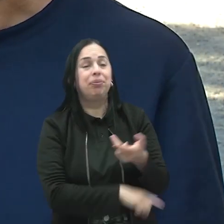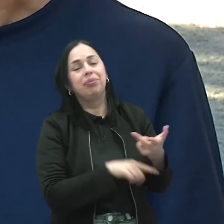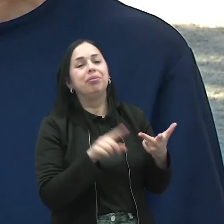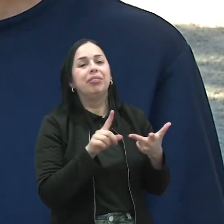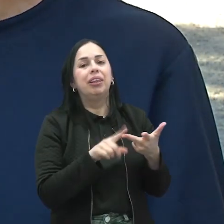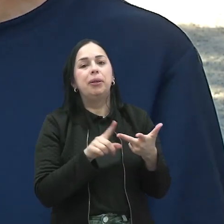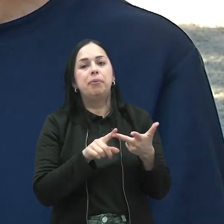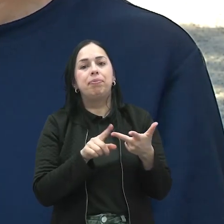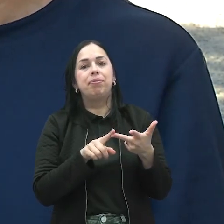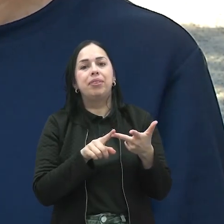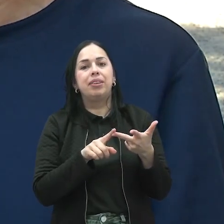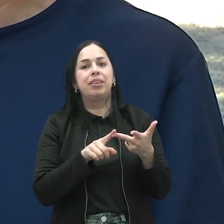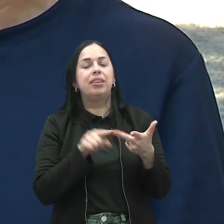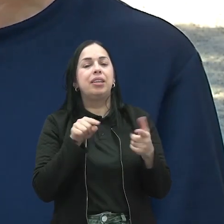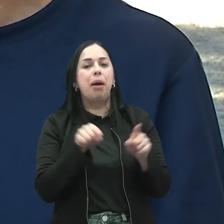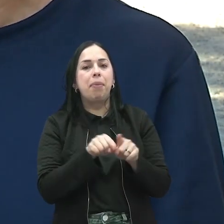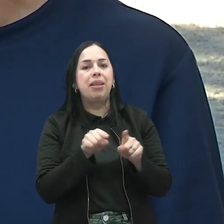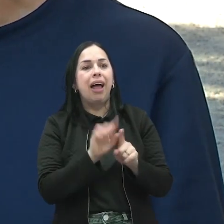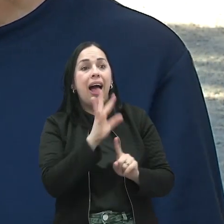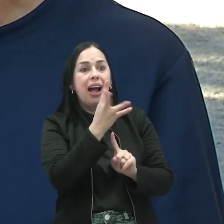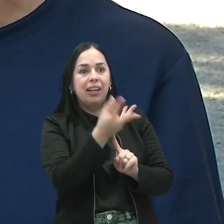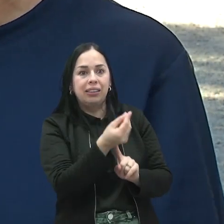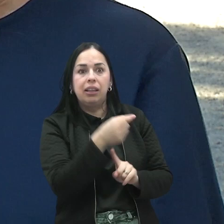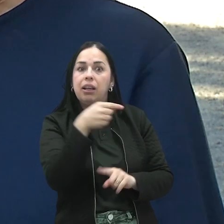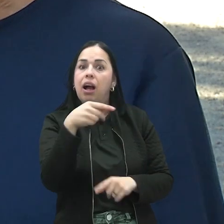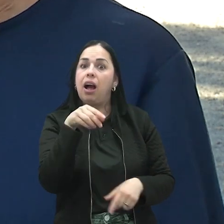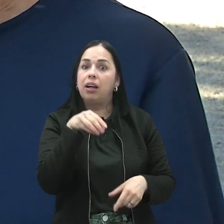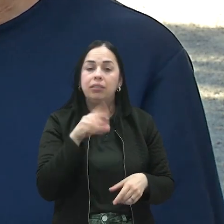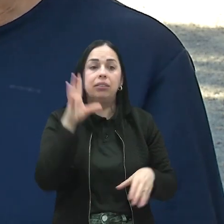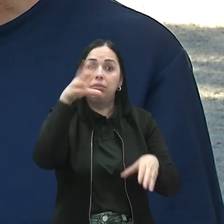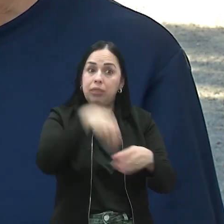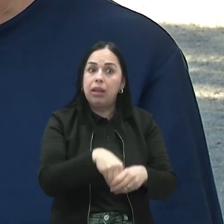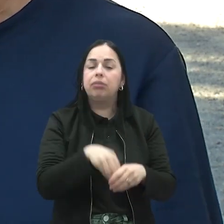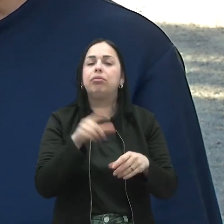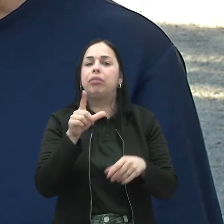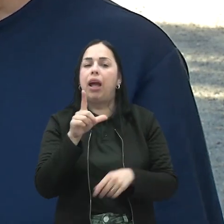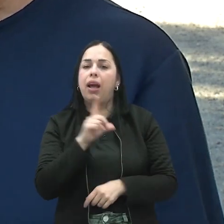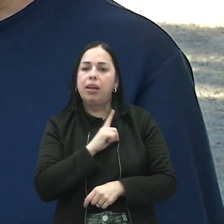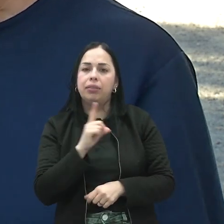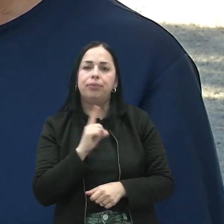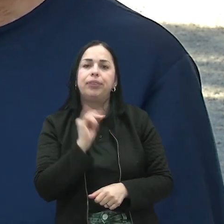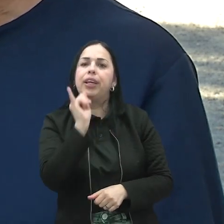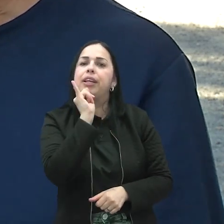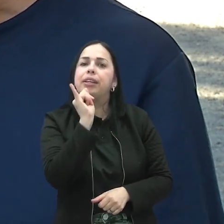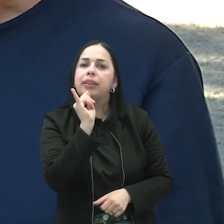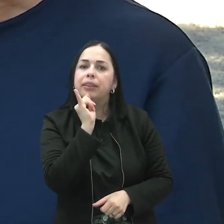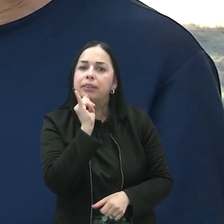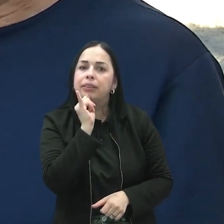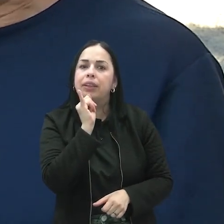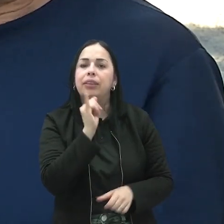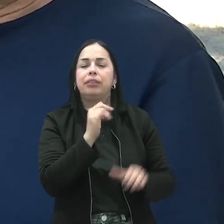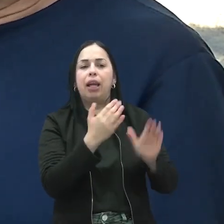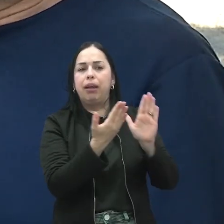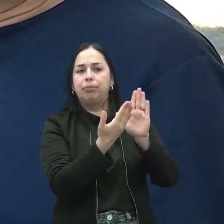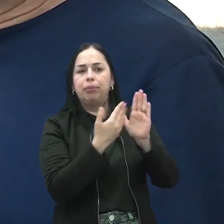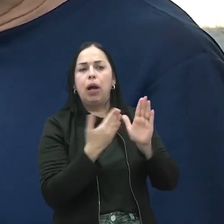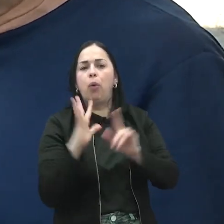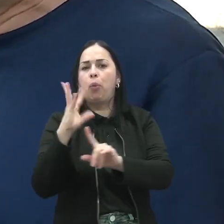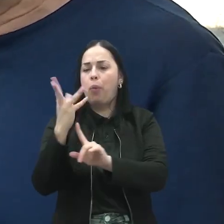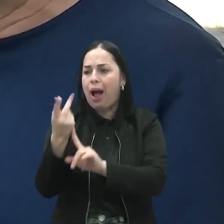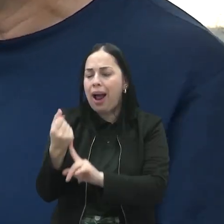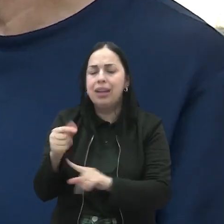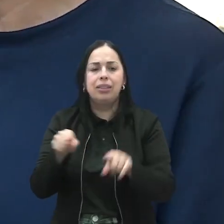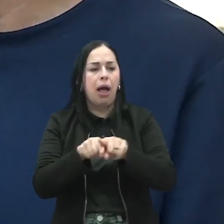ambiental. E também na questão das artes, porque aqui dentro desse patrimônio a gente encontra, por exemplo, a arquitetura do